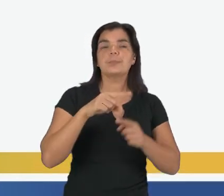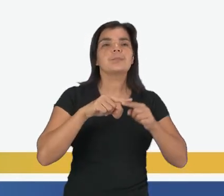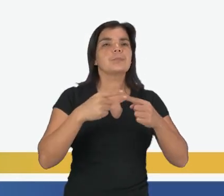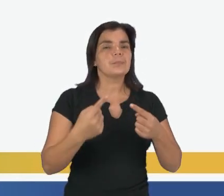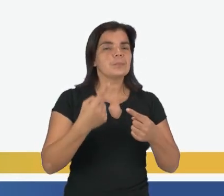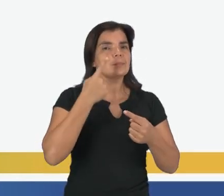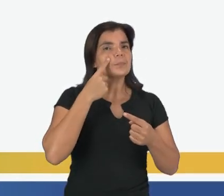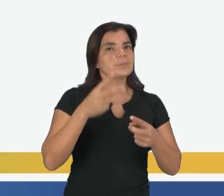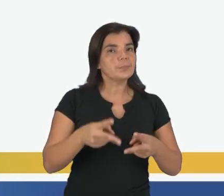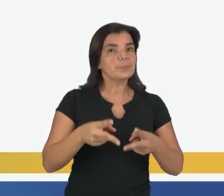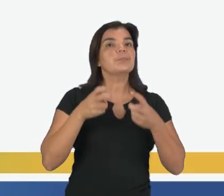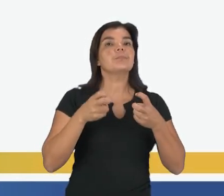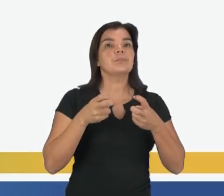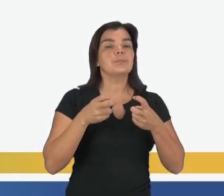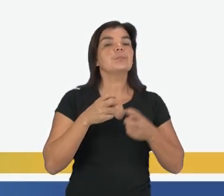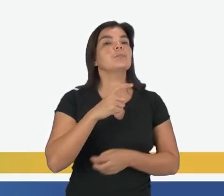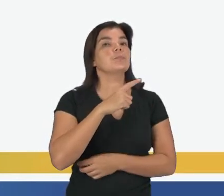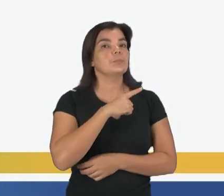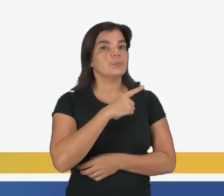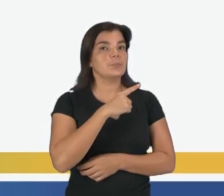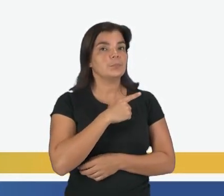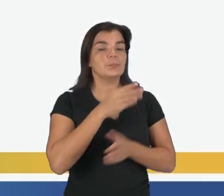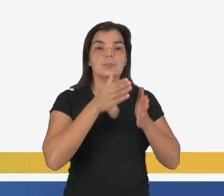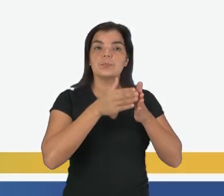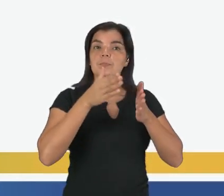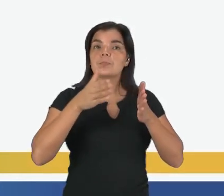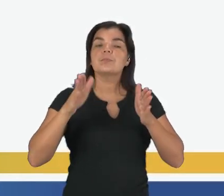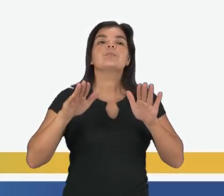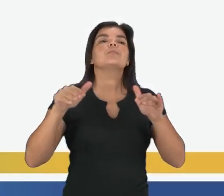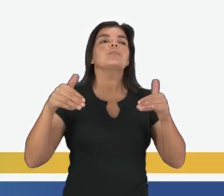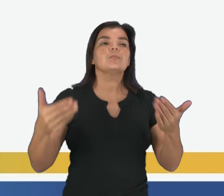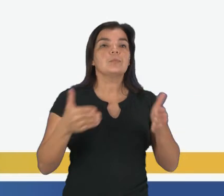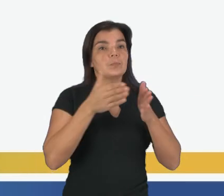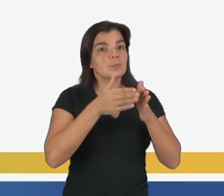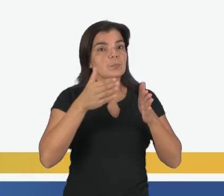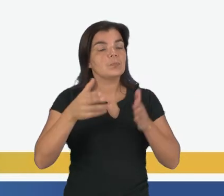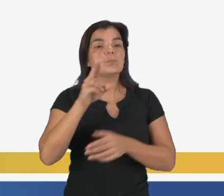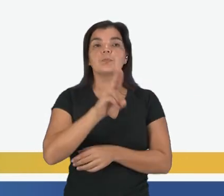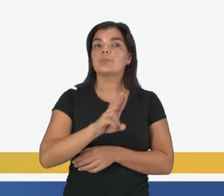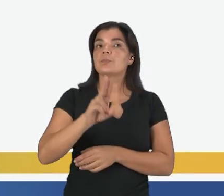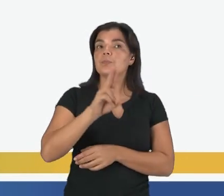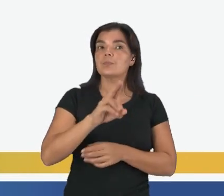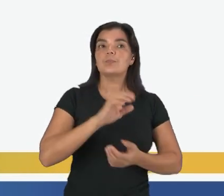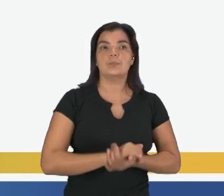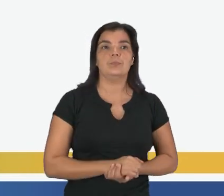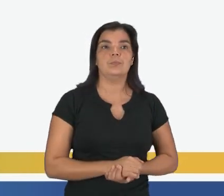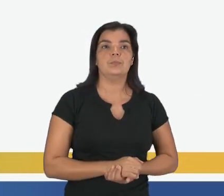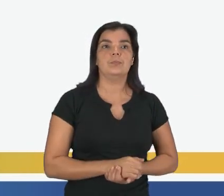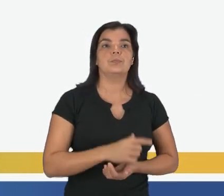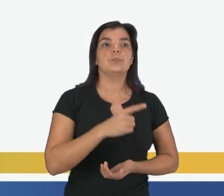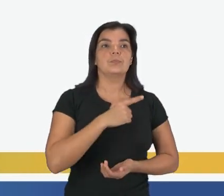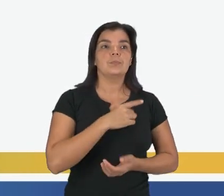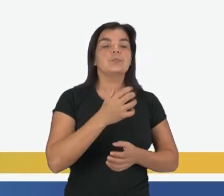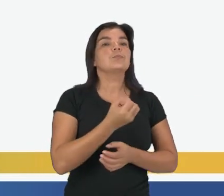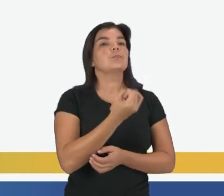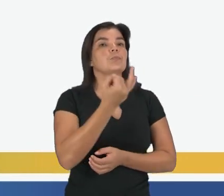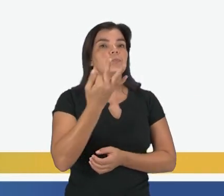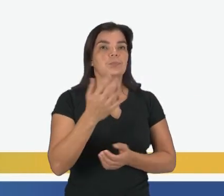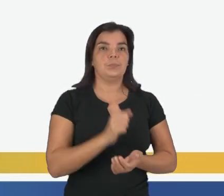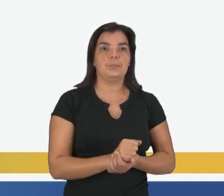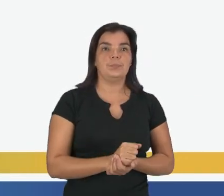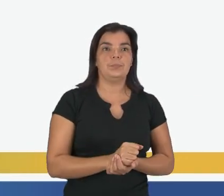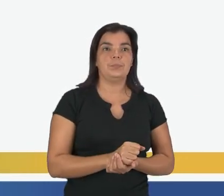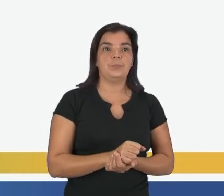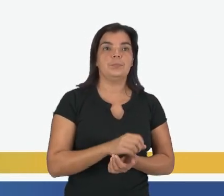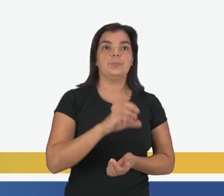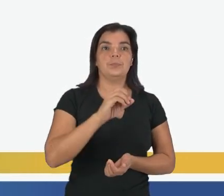Mas percebam aí que existe uma sequência. Qual é a sequência que eles estão utilizando aí? Está se contando de